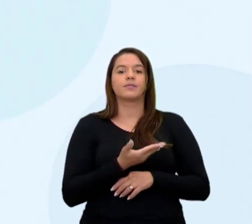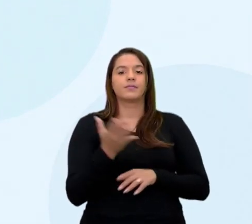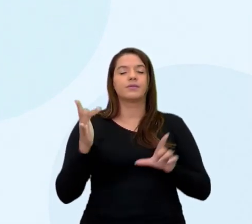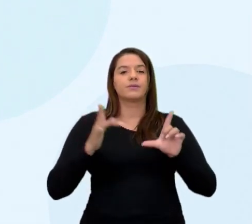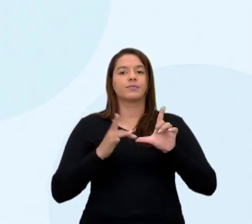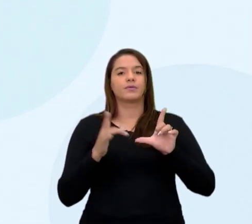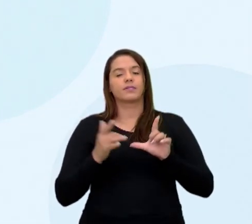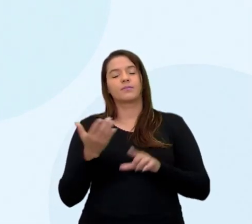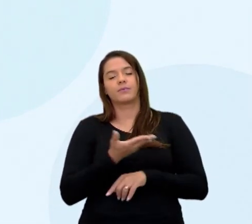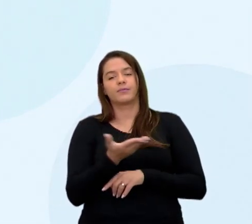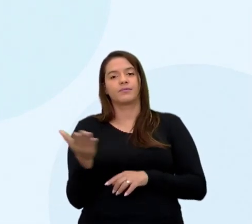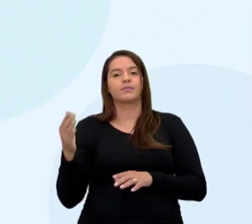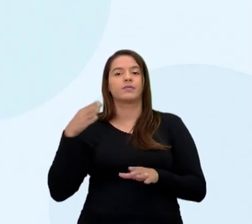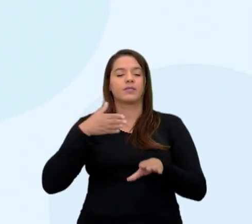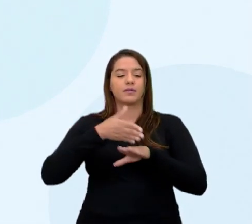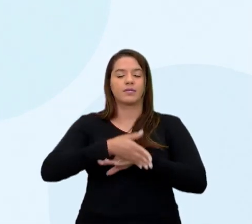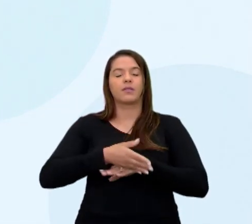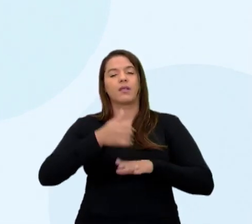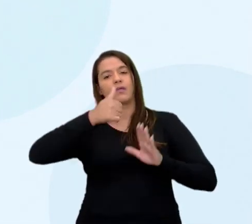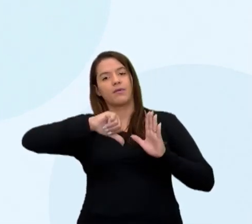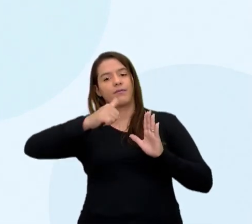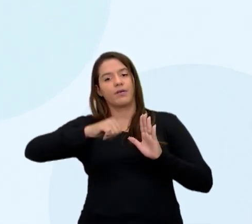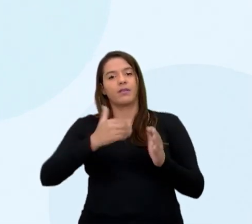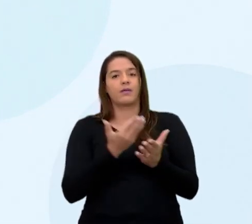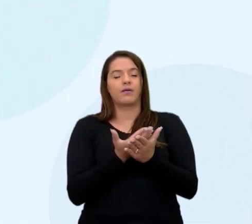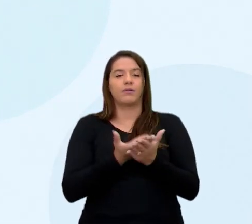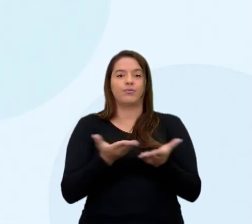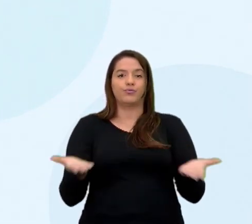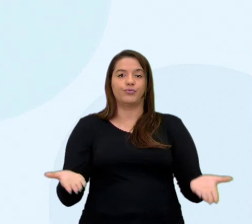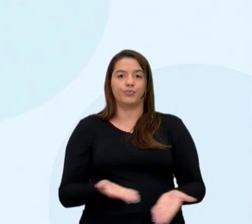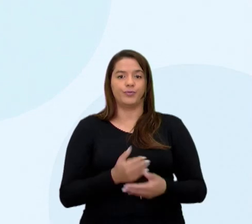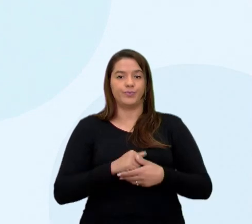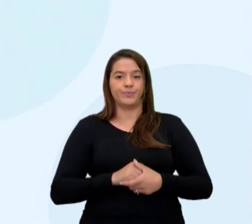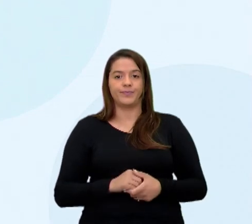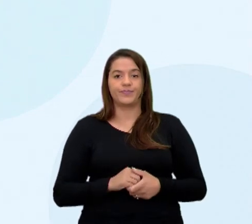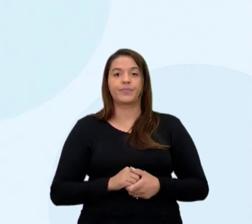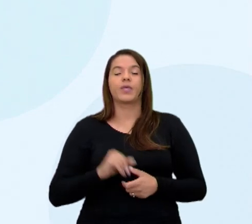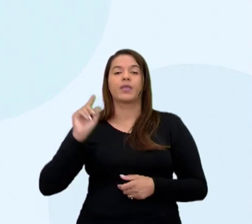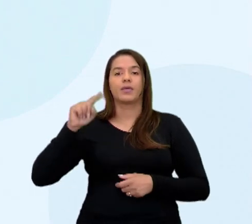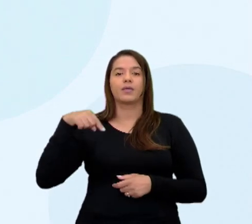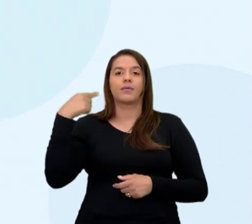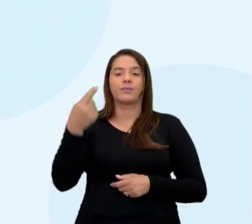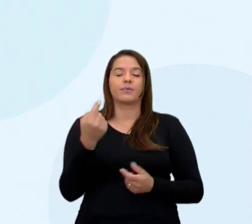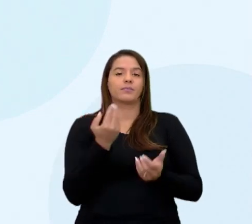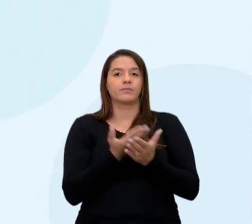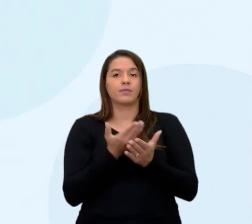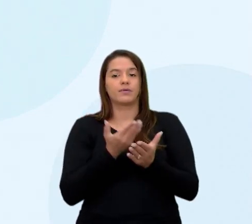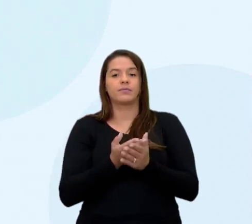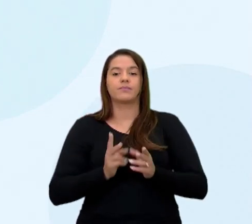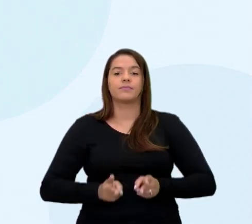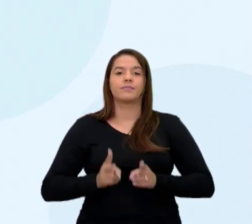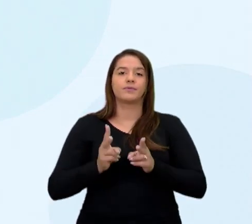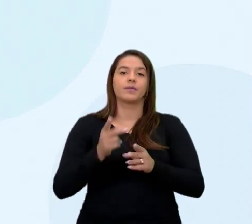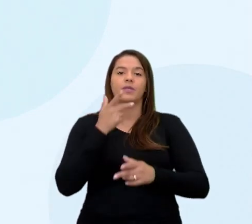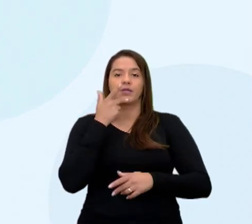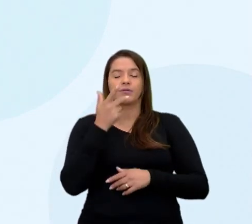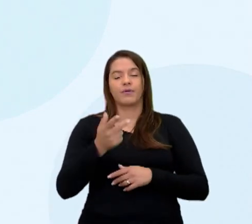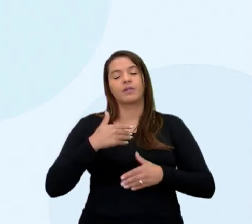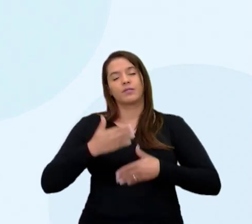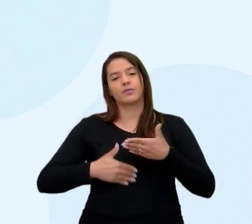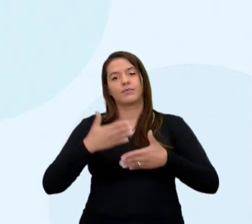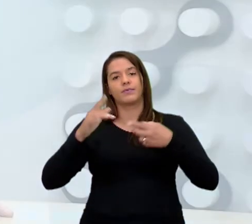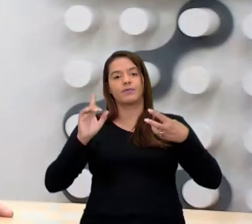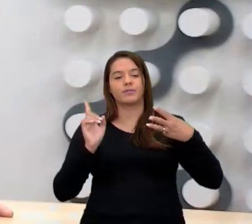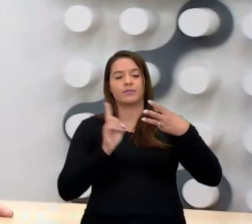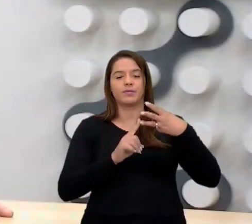link para vocês estarem avaliando essa nossa aula. E aí nós estaremos aí na próxima aula falando sobre o desenvolvimento 3 da